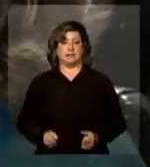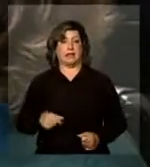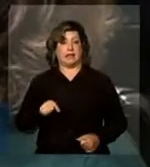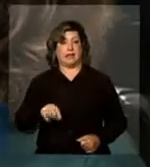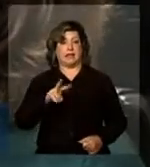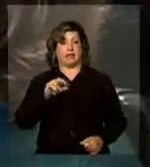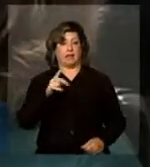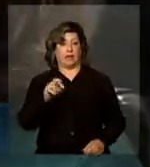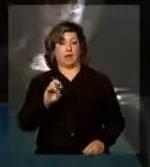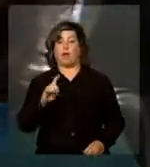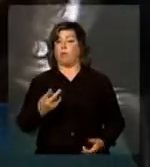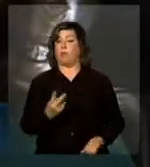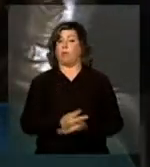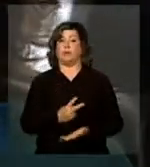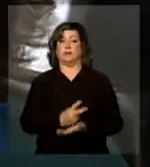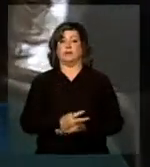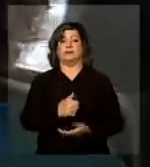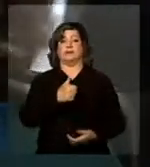valor é o mesmo,